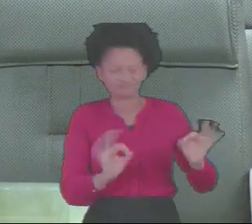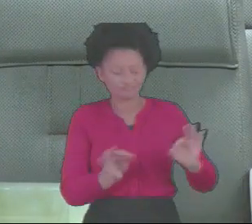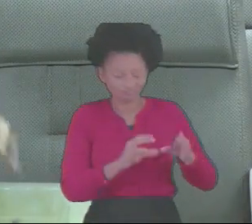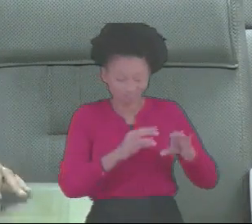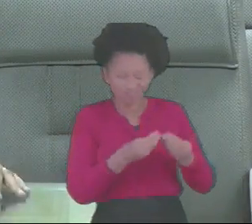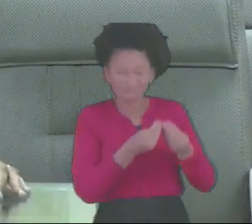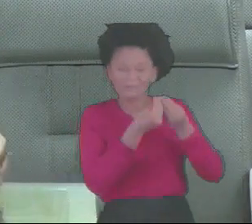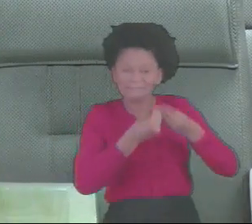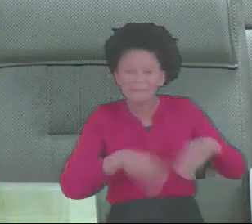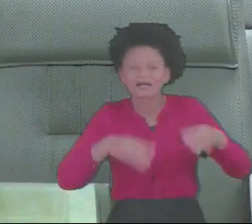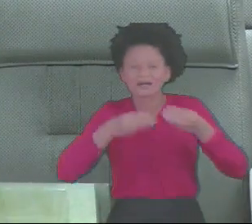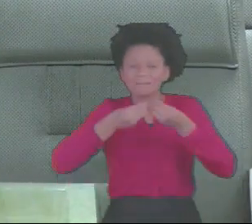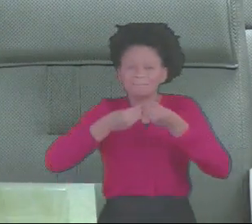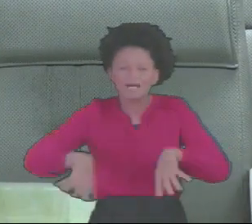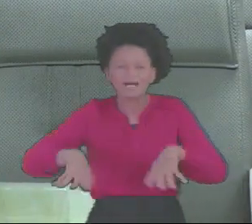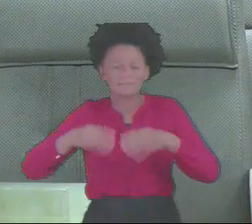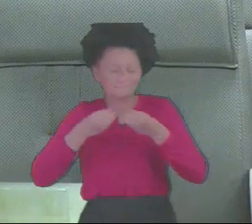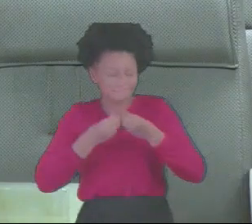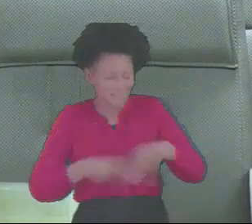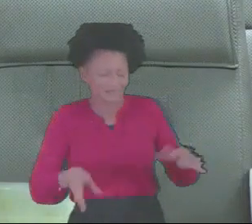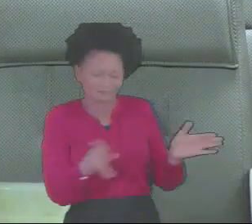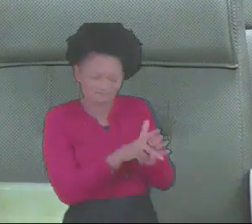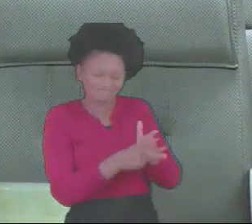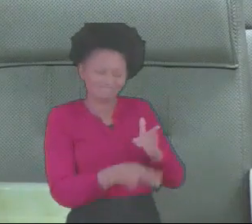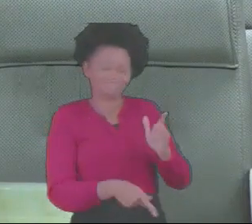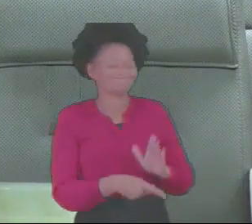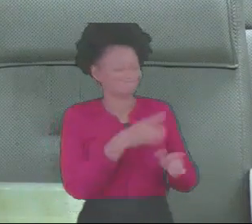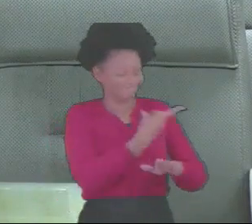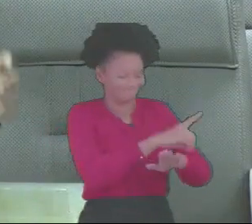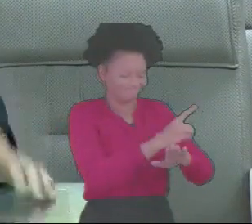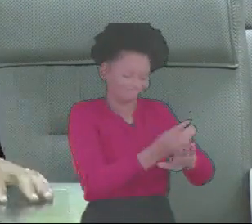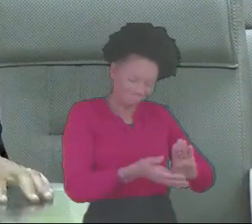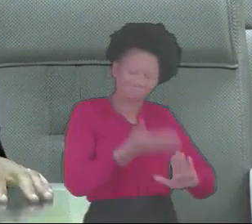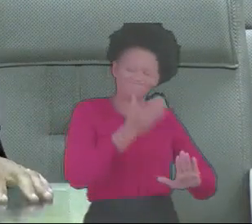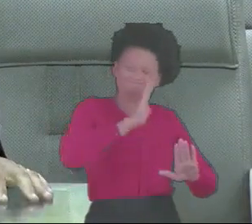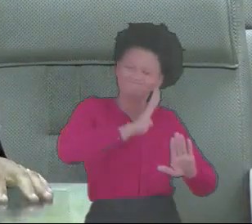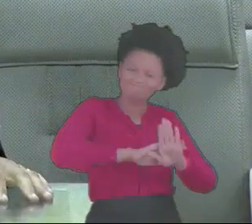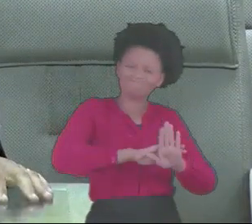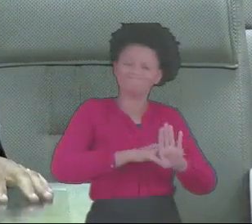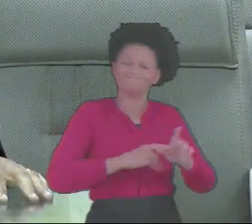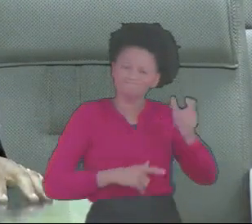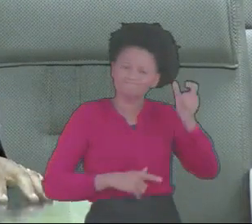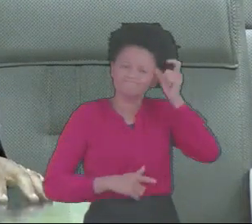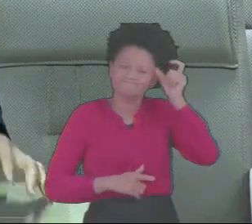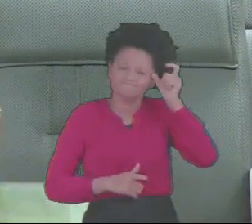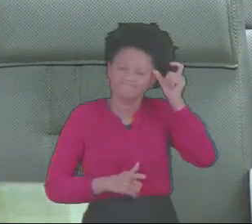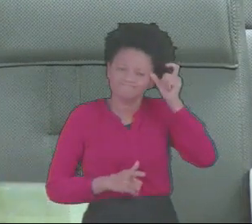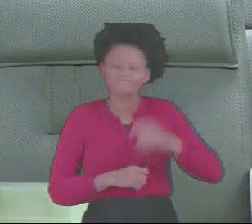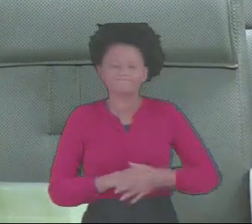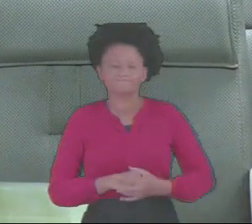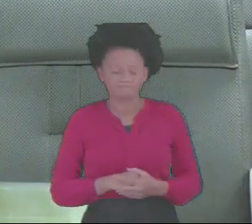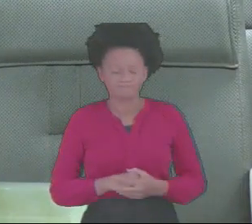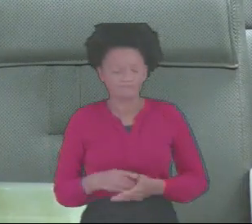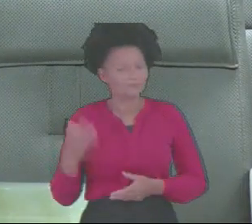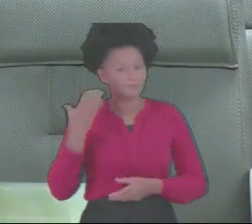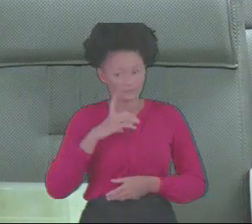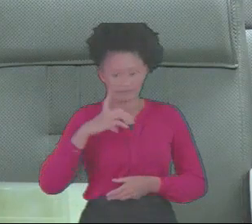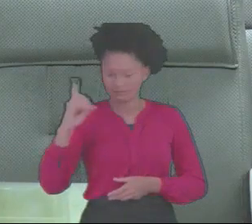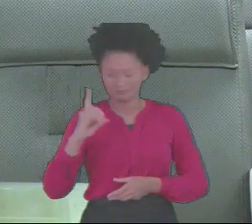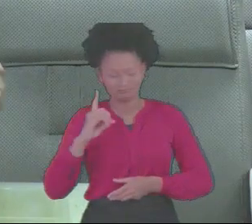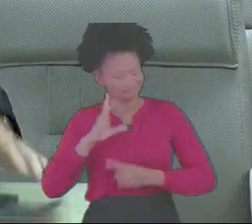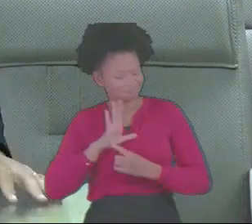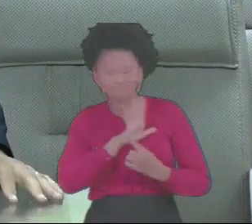prejudica através dos demônios por trás deles os deuses que não